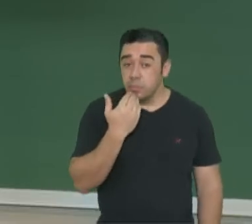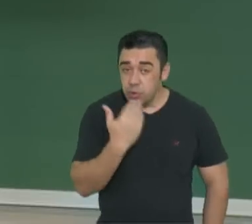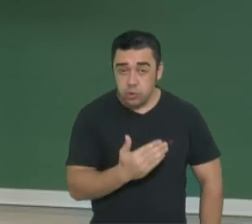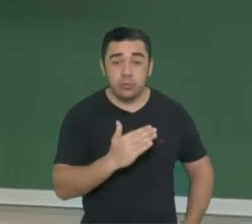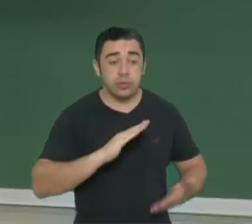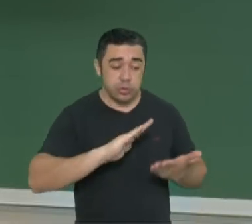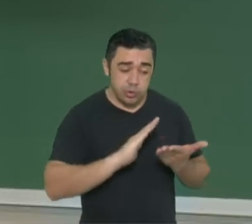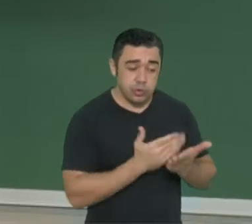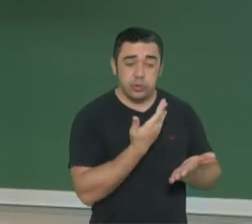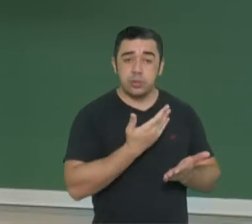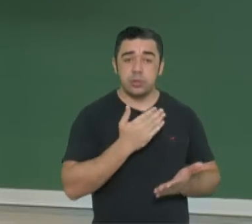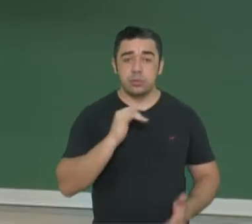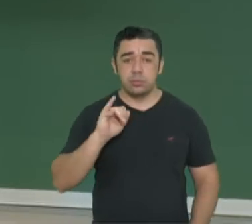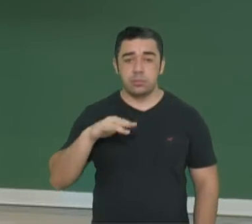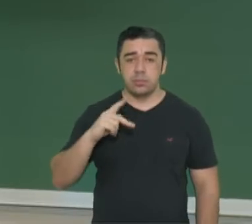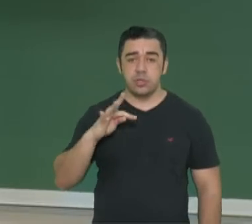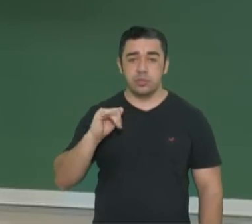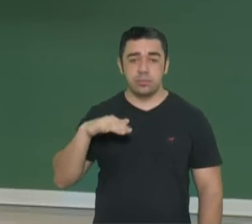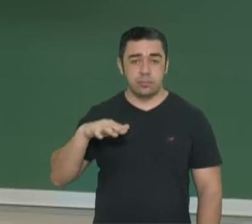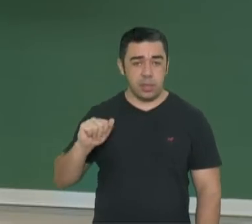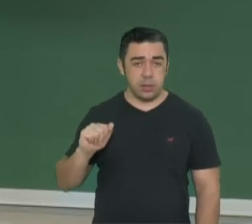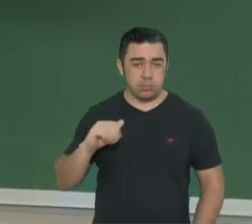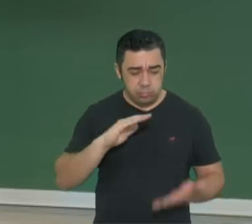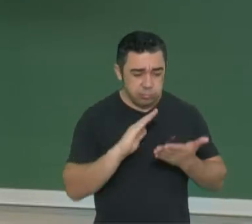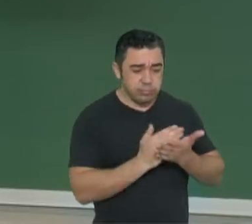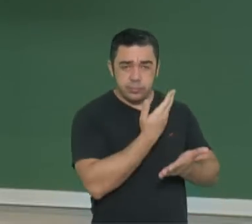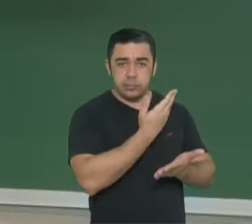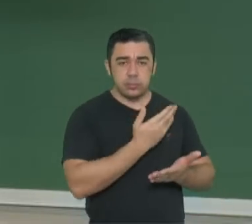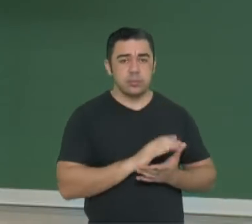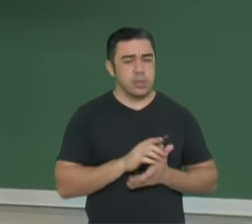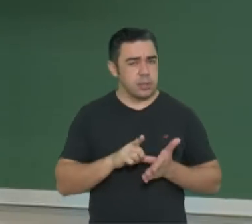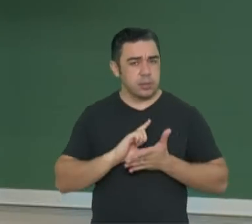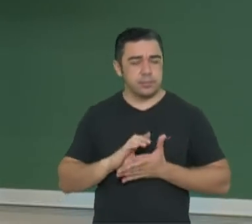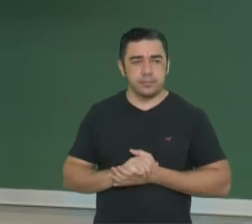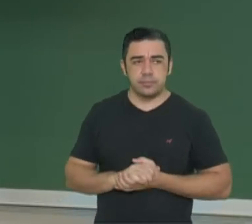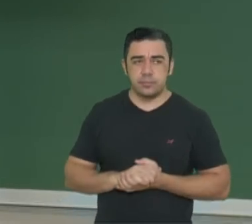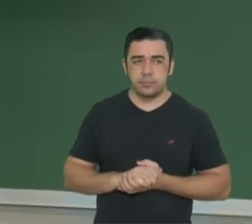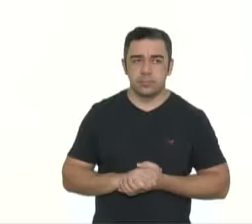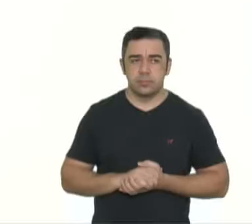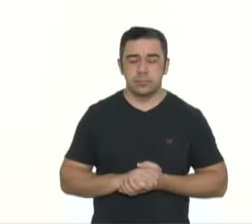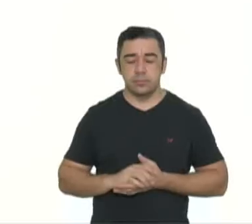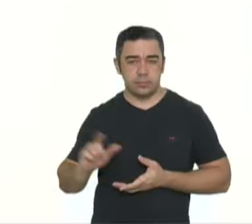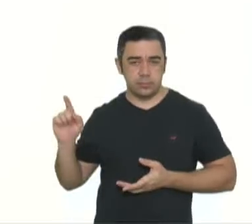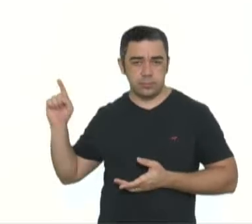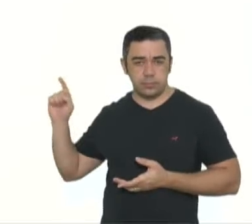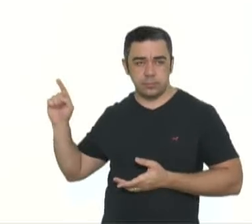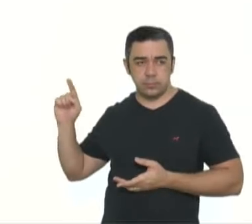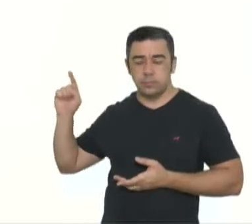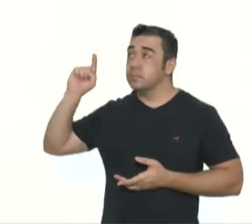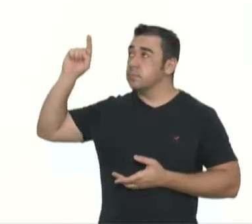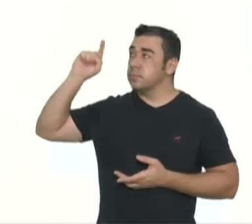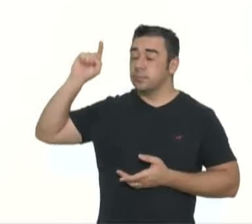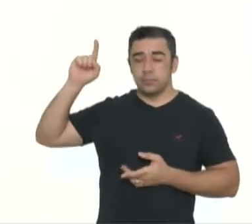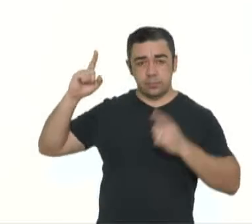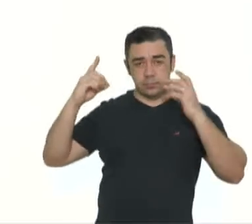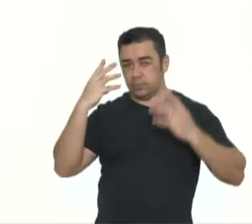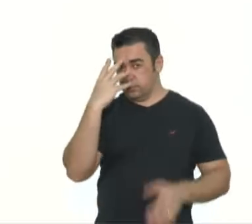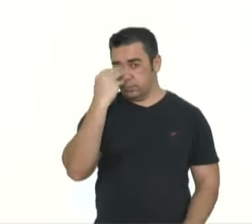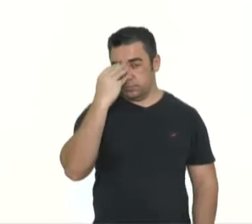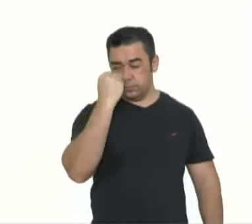do Jango, do vice, antes que ele assumisse. Aqui do ladinho direito você tem a